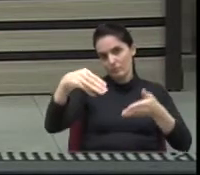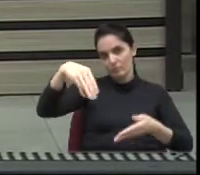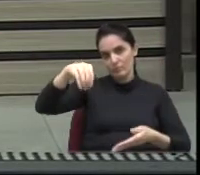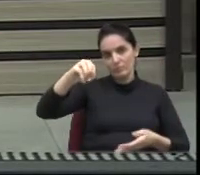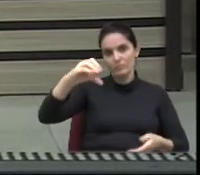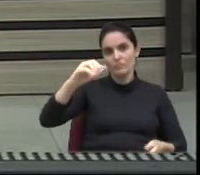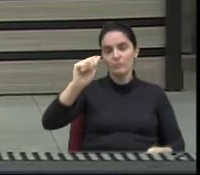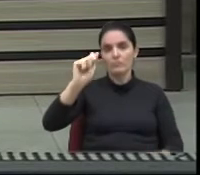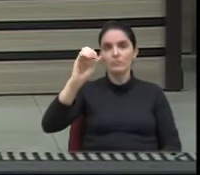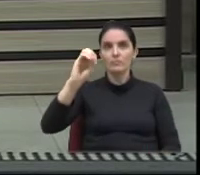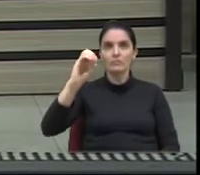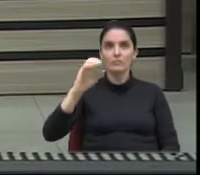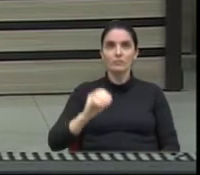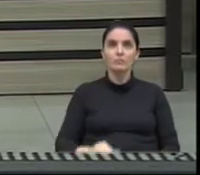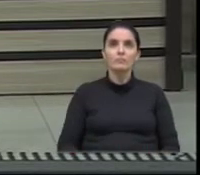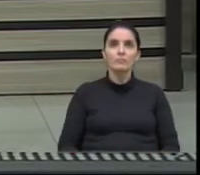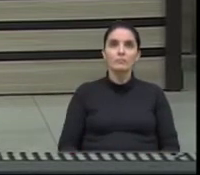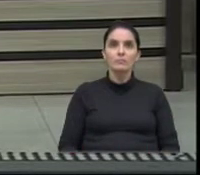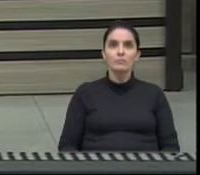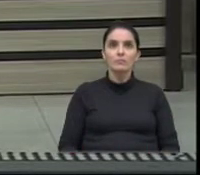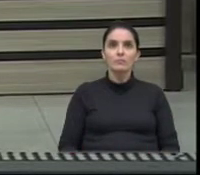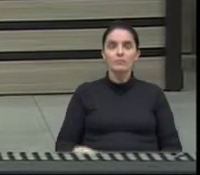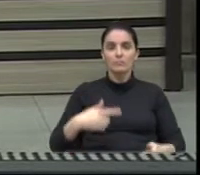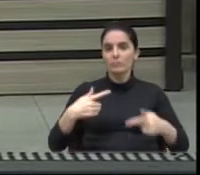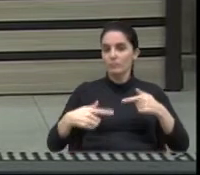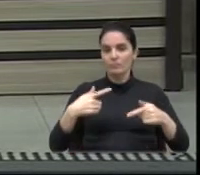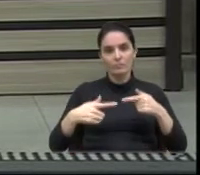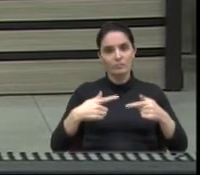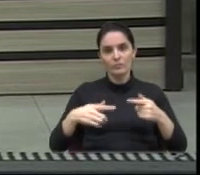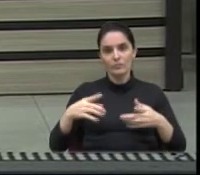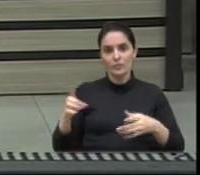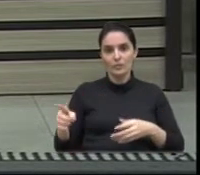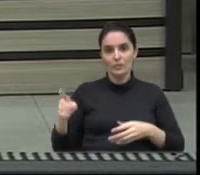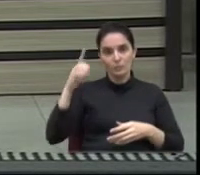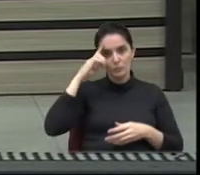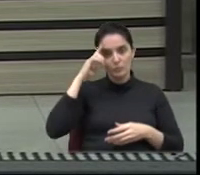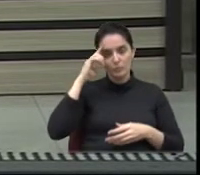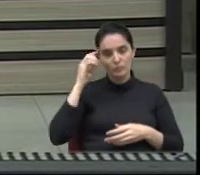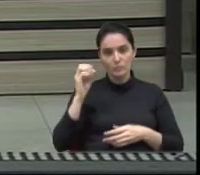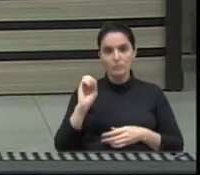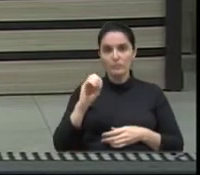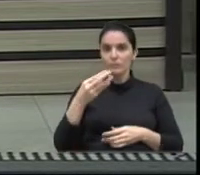das moções. Se haver discussão, vai à ordem do dia, se não, vai à votação.